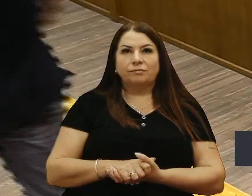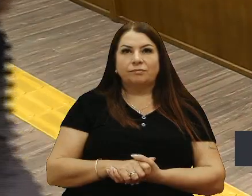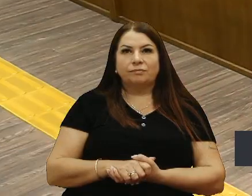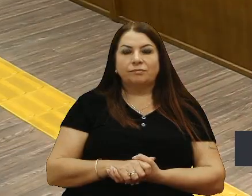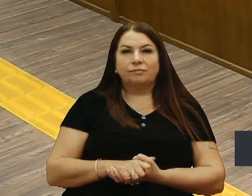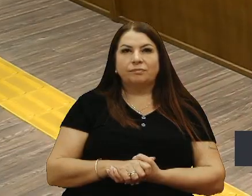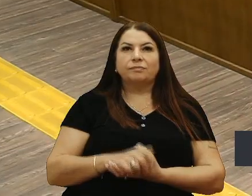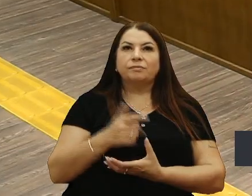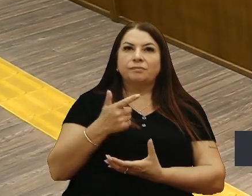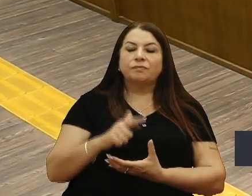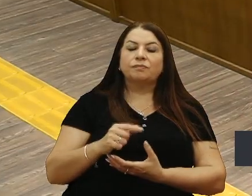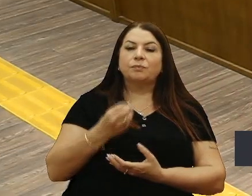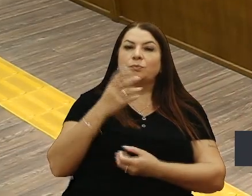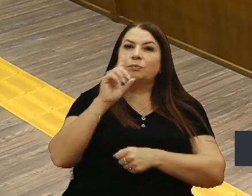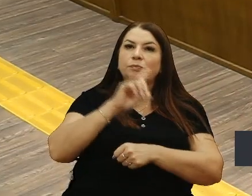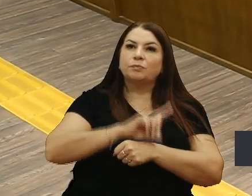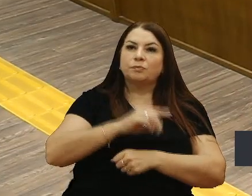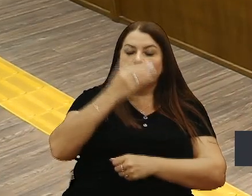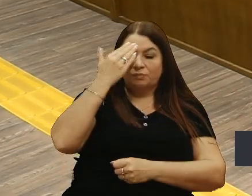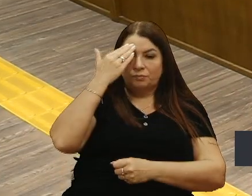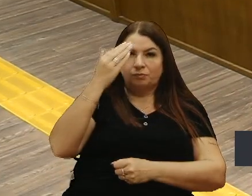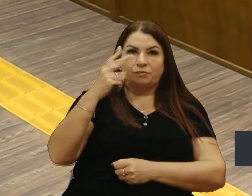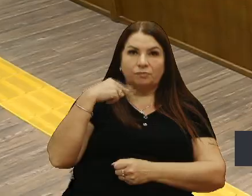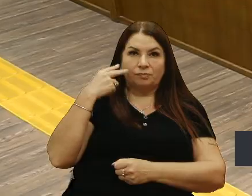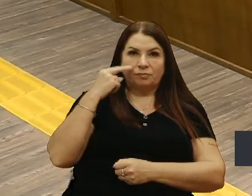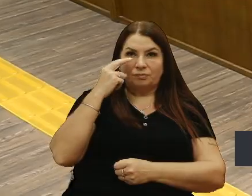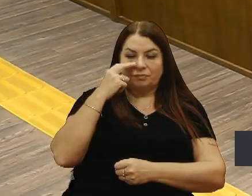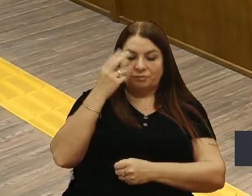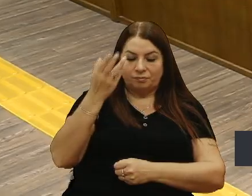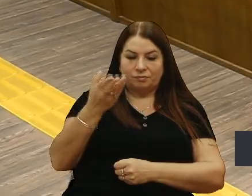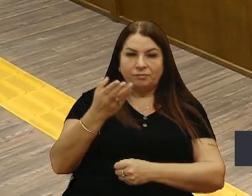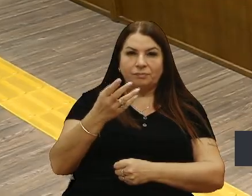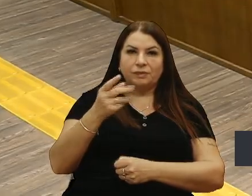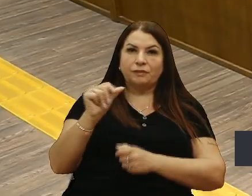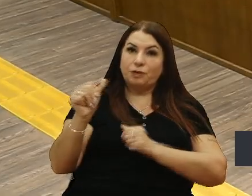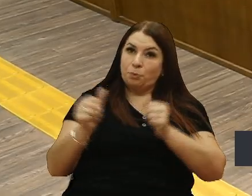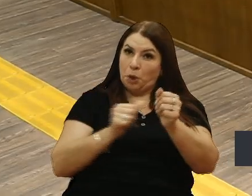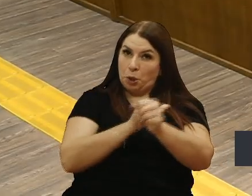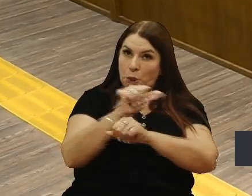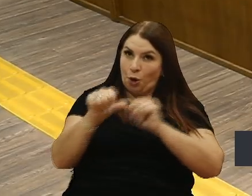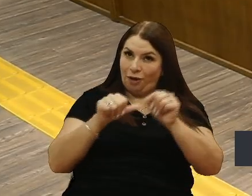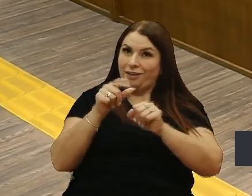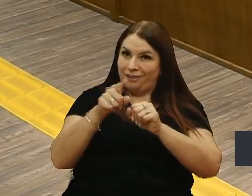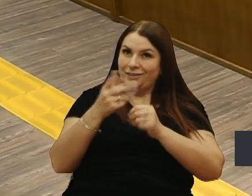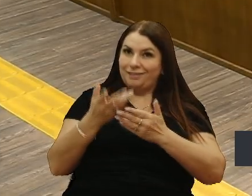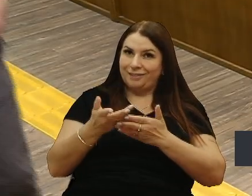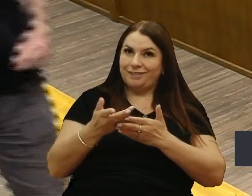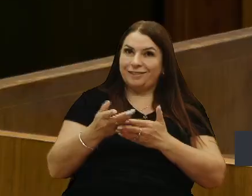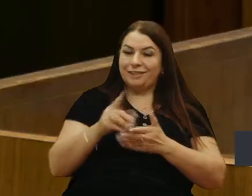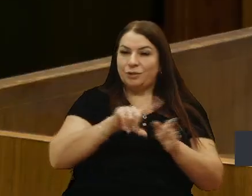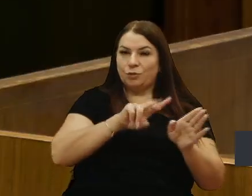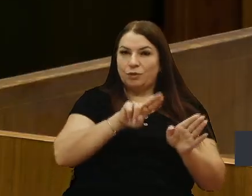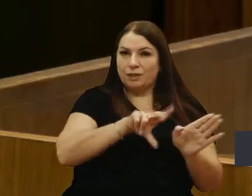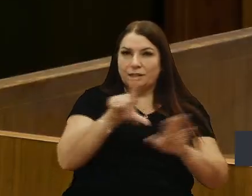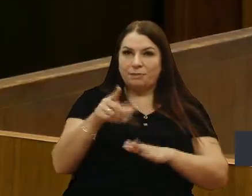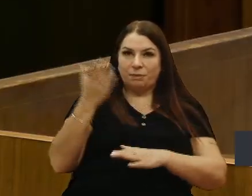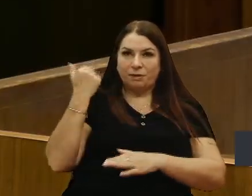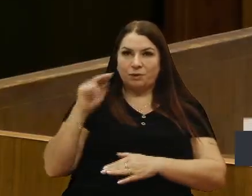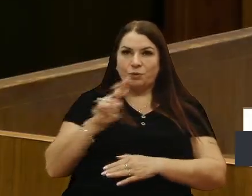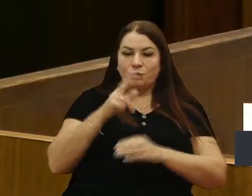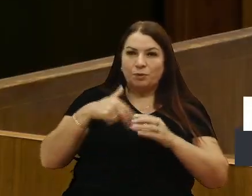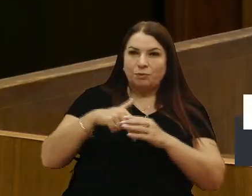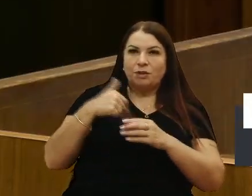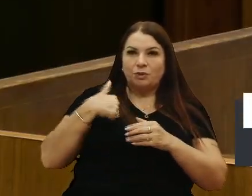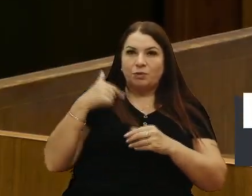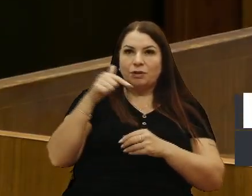Bom, mais uma vez, muito bom dia, muito obrigada, vereadora Andressa. Nós fizemos uma troca, né? A vereadora Andressa usou na semana passada e